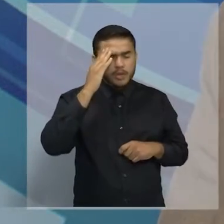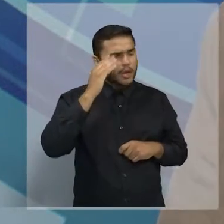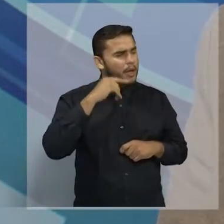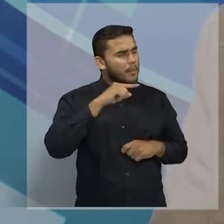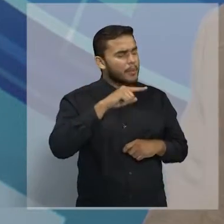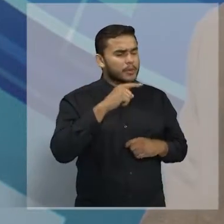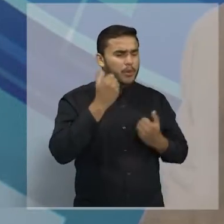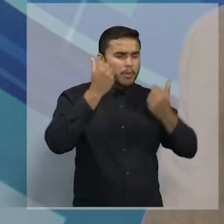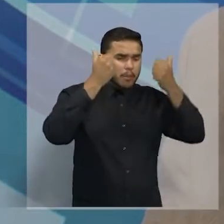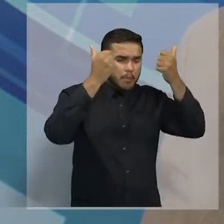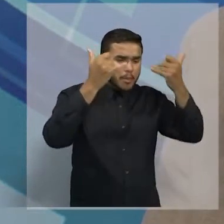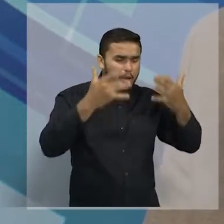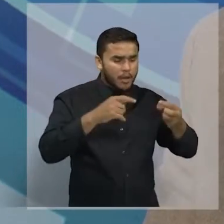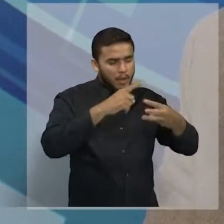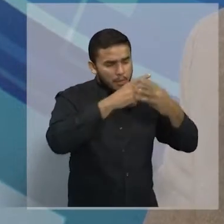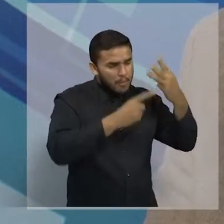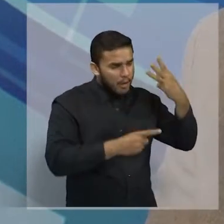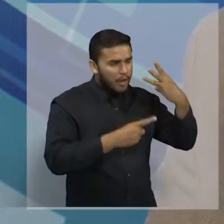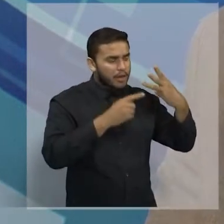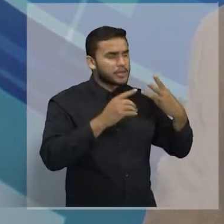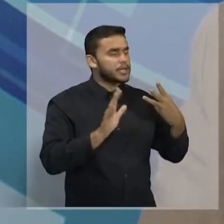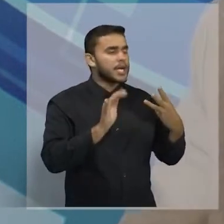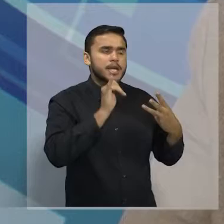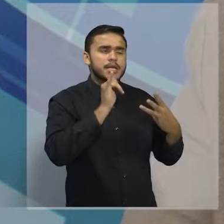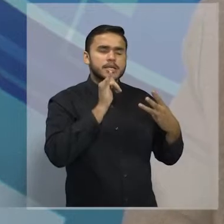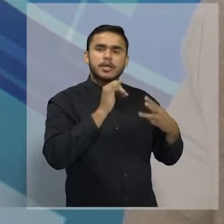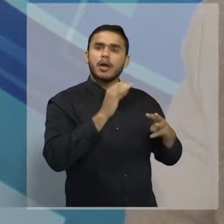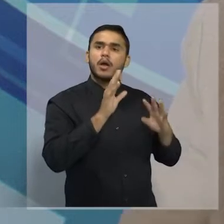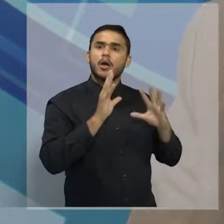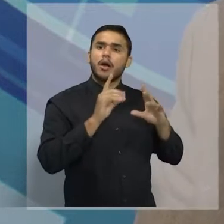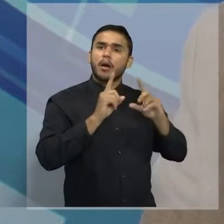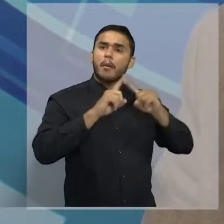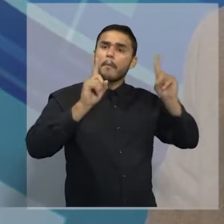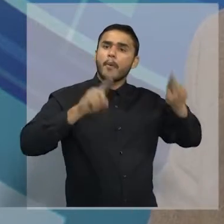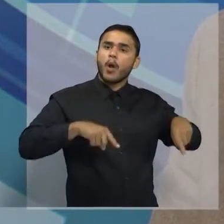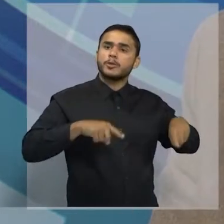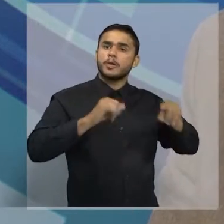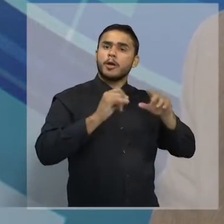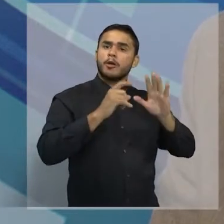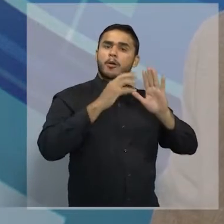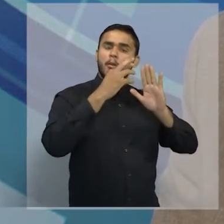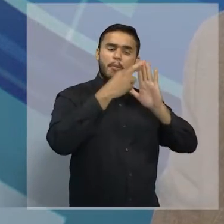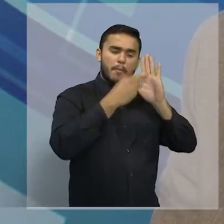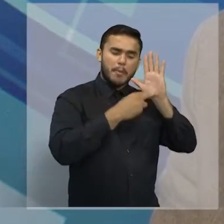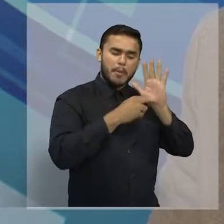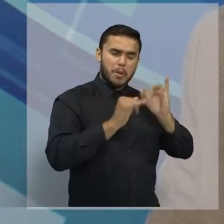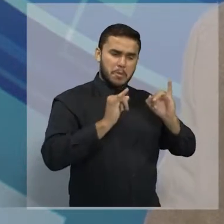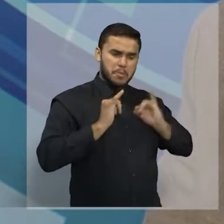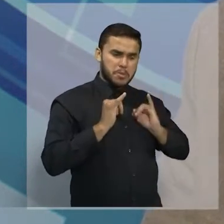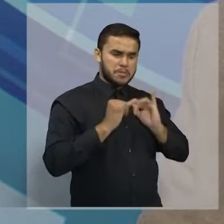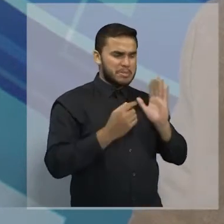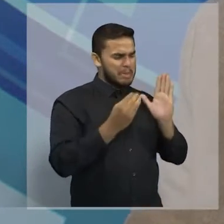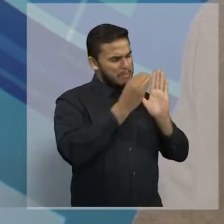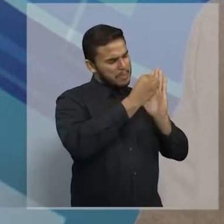conceitos. Então se constrói uma reforma da Previdência, como essa que o Paulo Guedes aqui mandou para o Congresso,